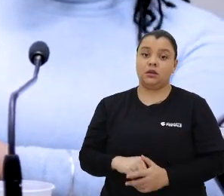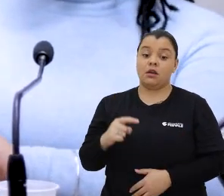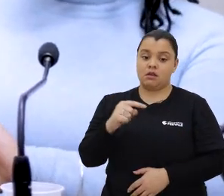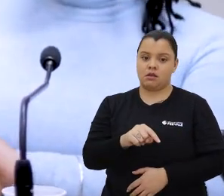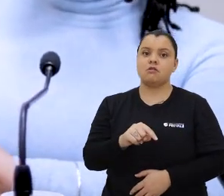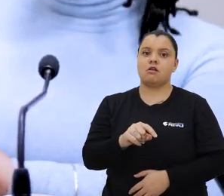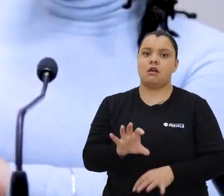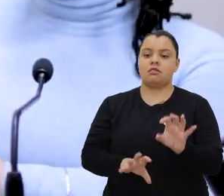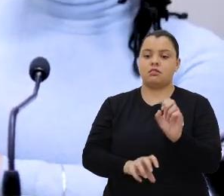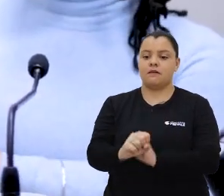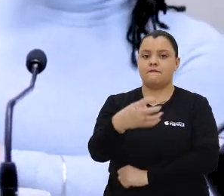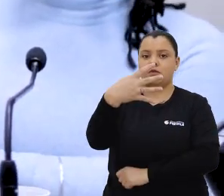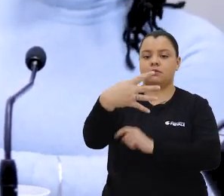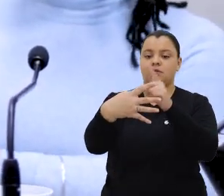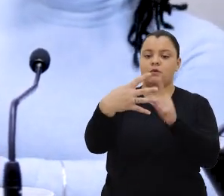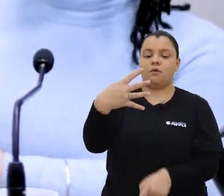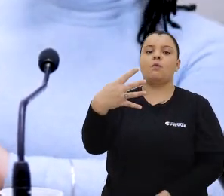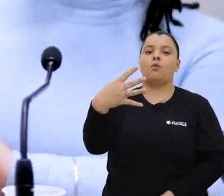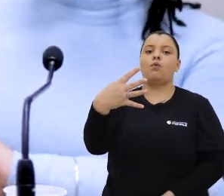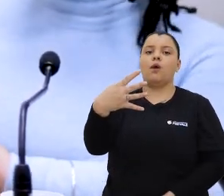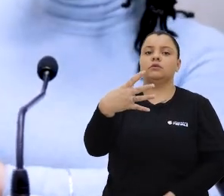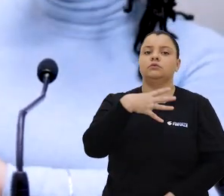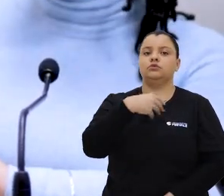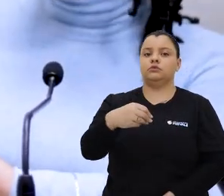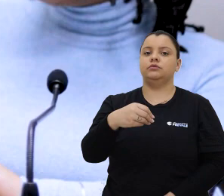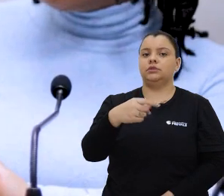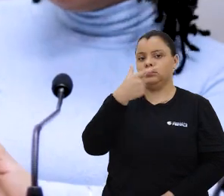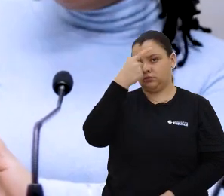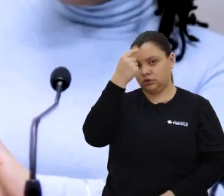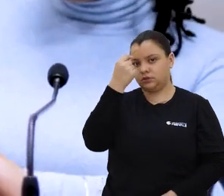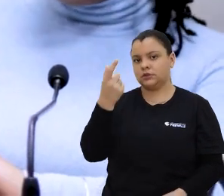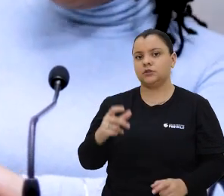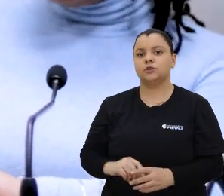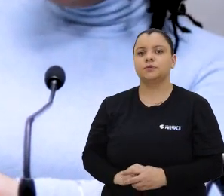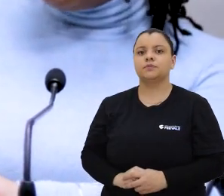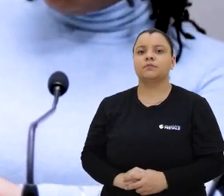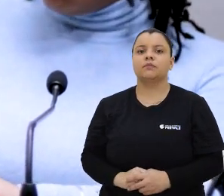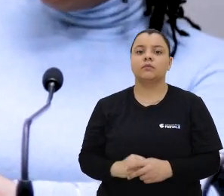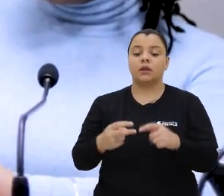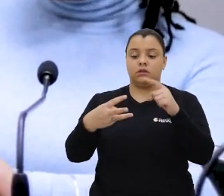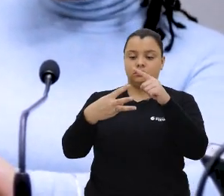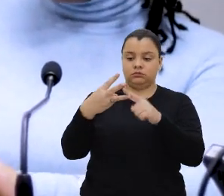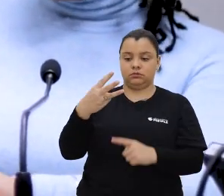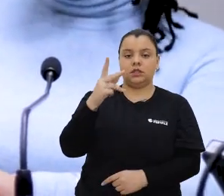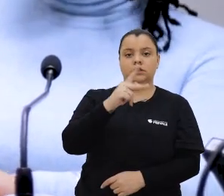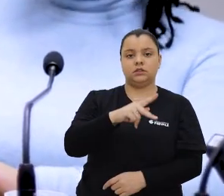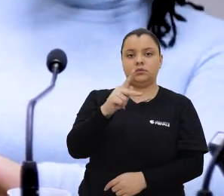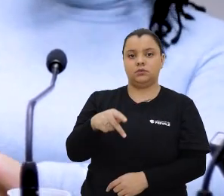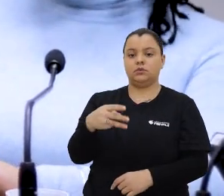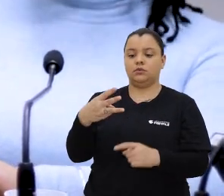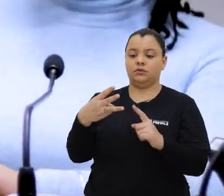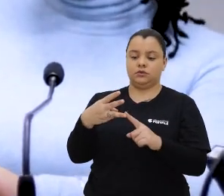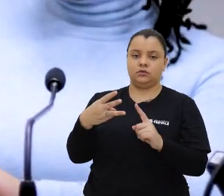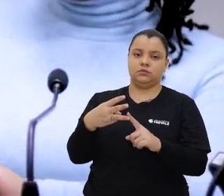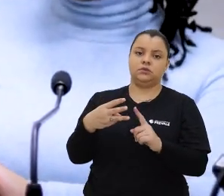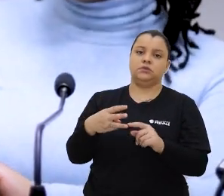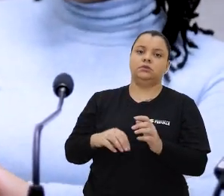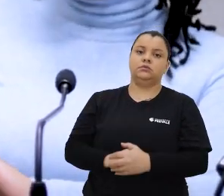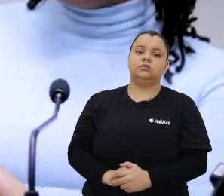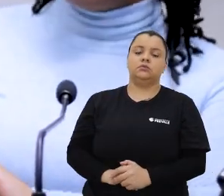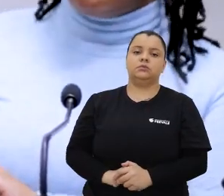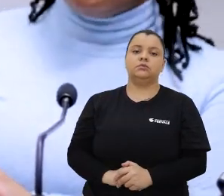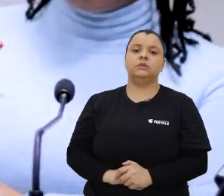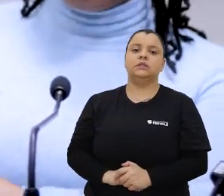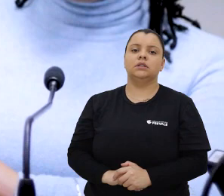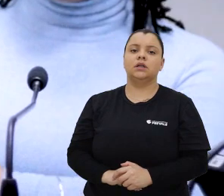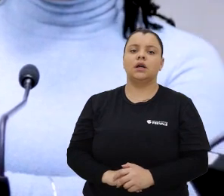formar quatro filhos na universidade. 3 pedagogas e uma serviço social. E assim, meu